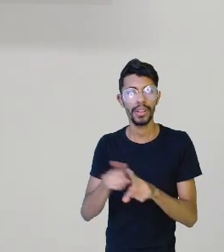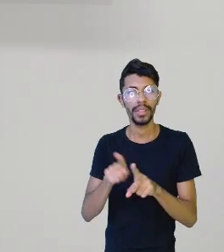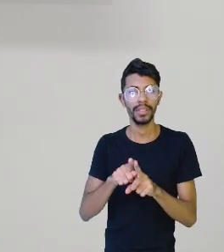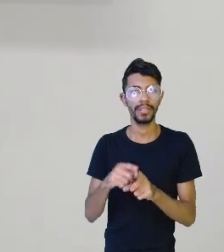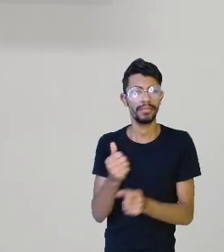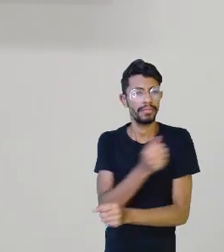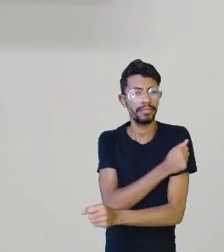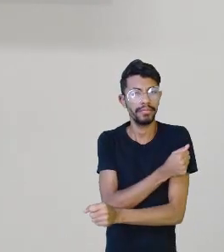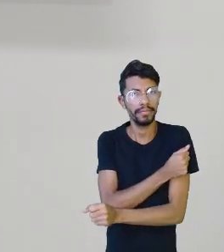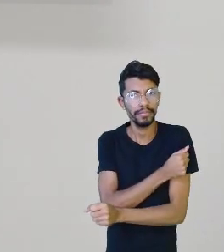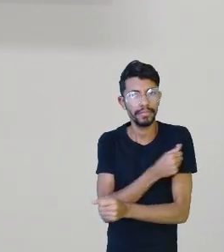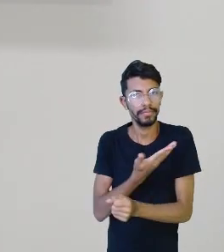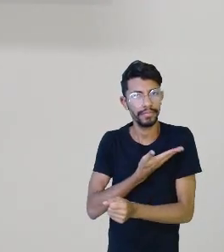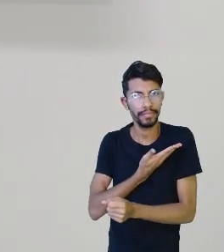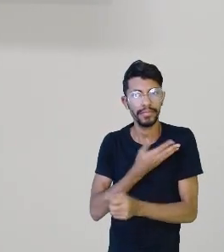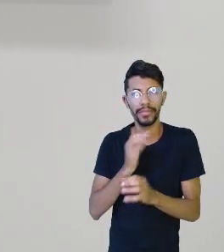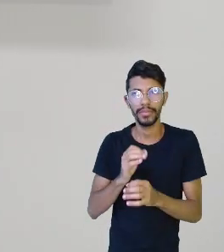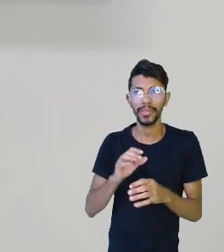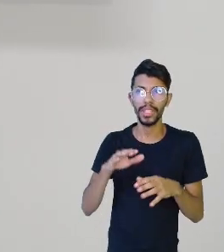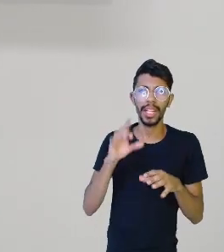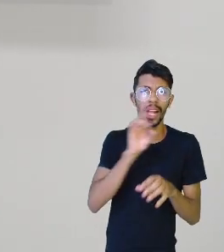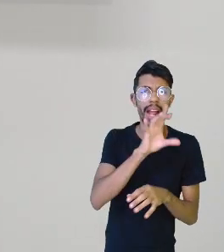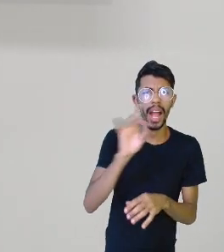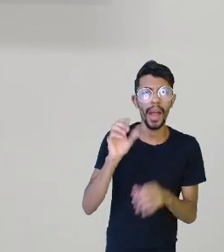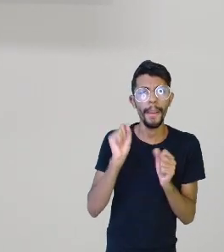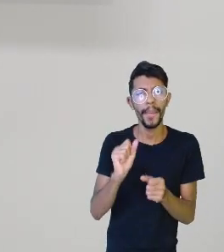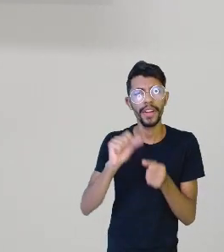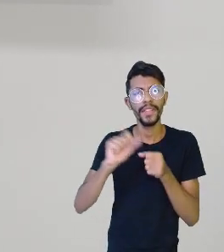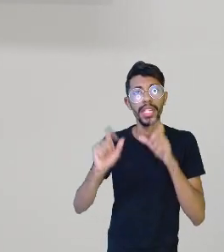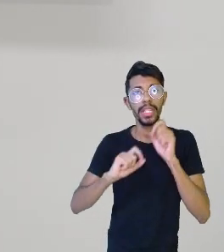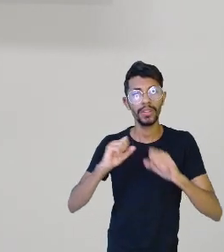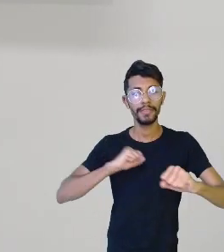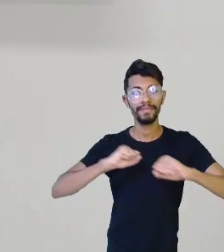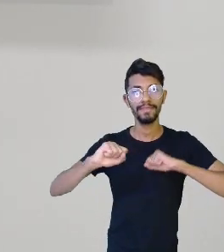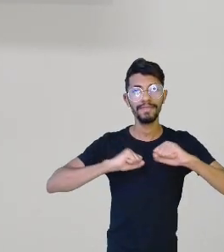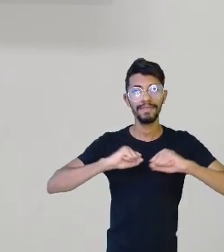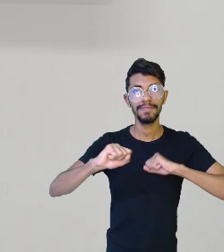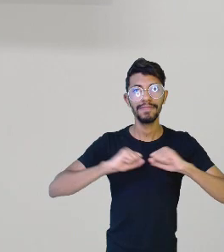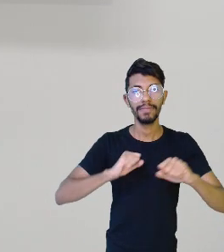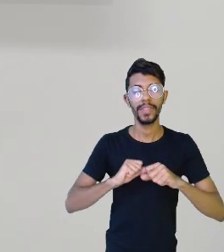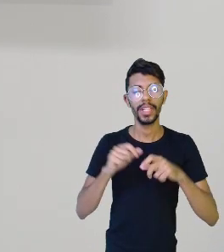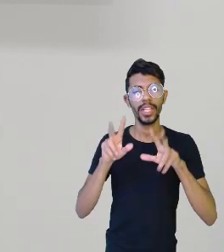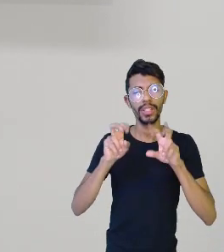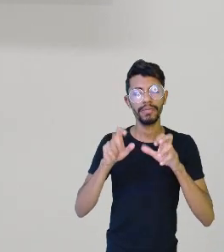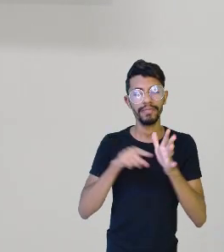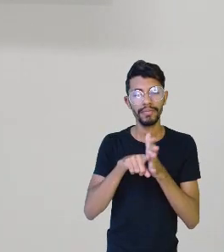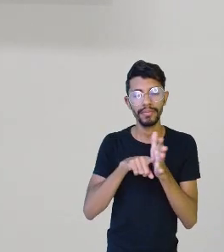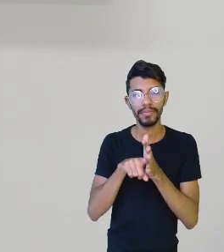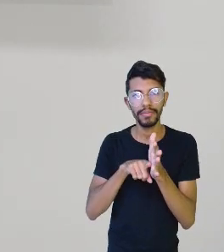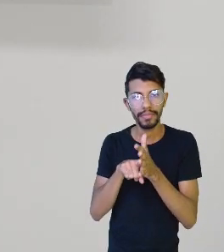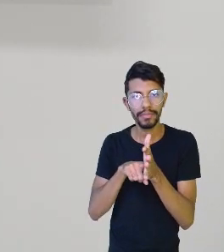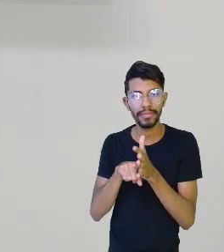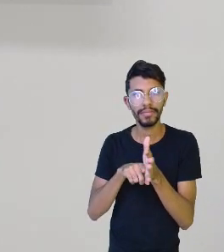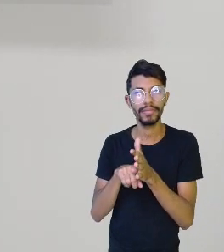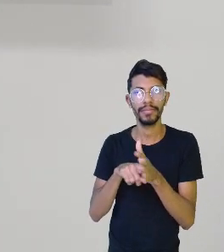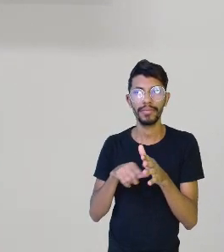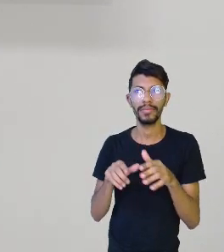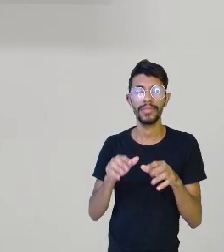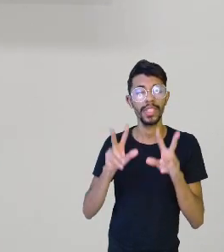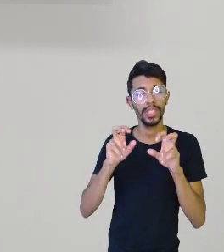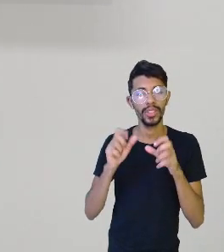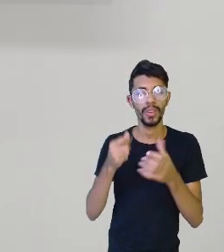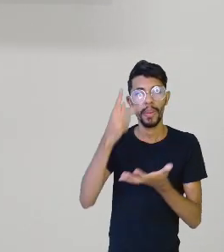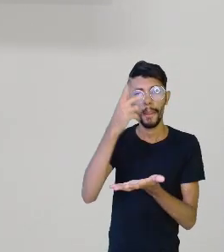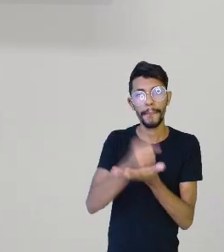repente, cada um faz um debate sobre um trabalho de pesquisa sobre determinado